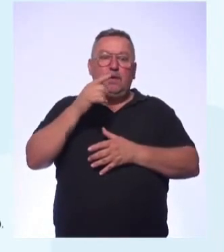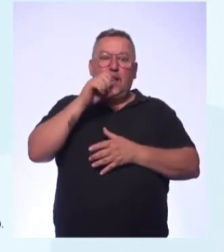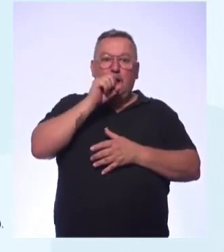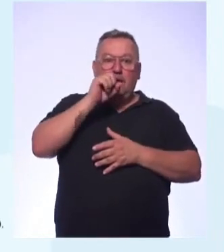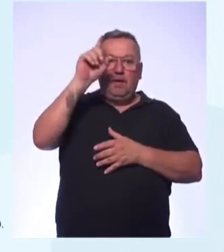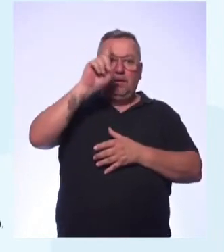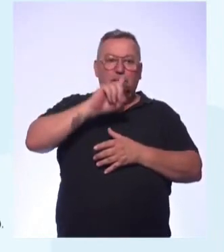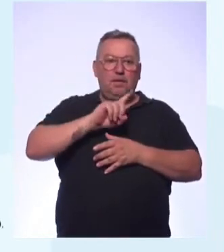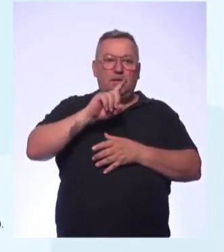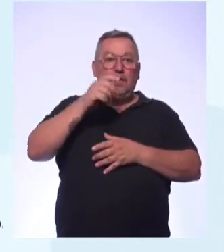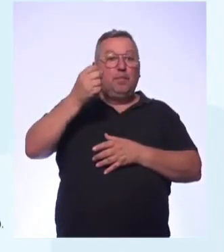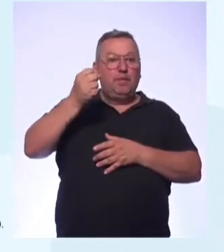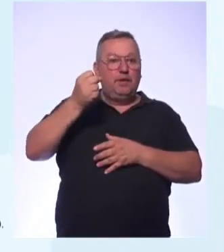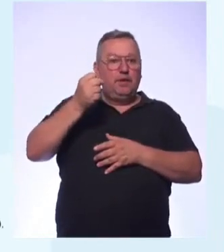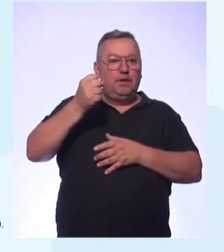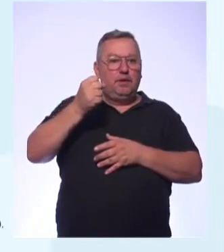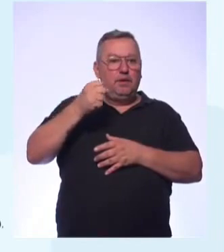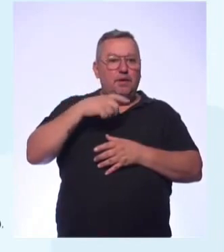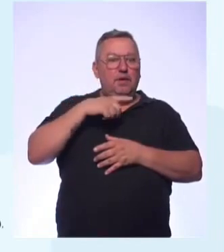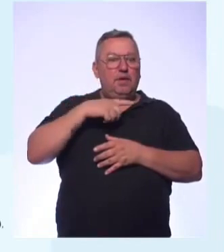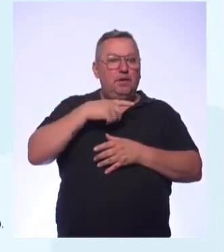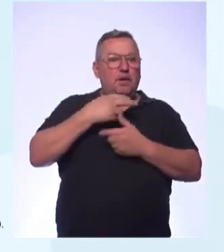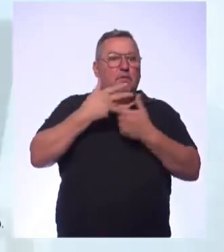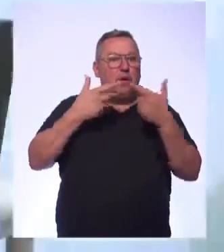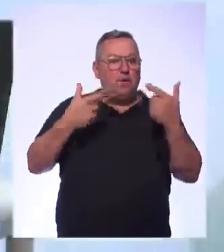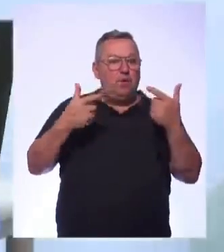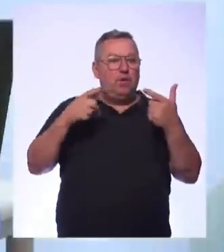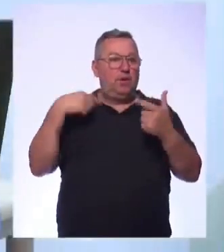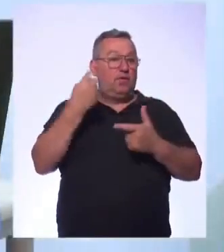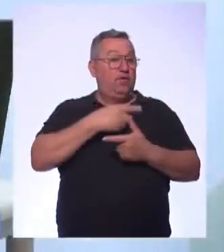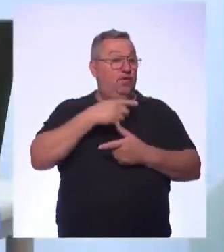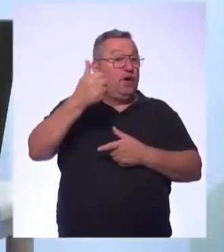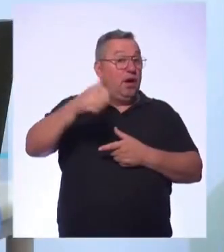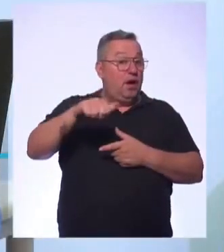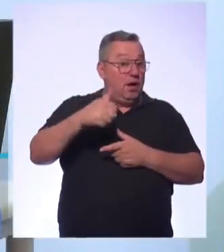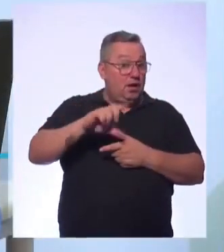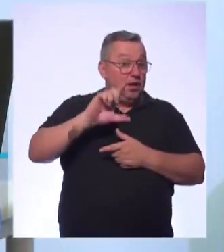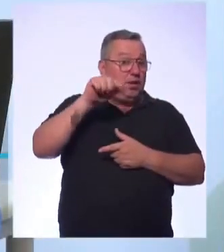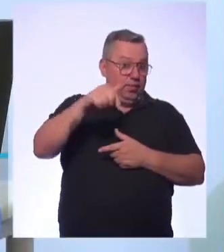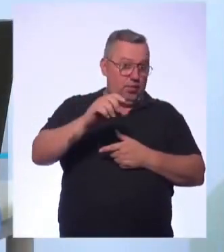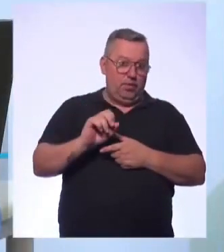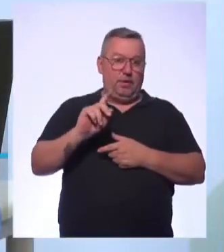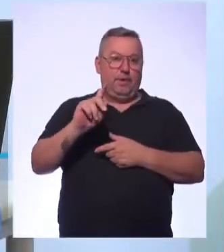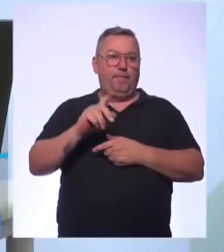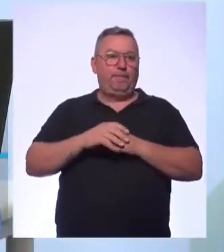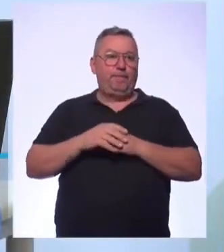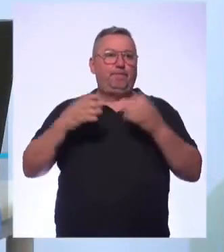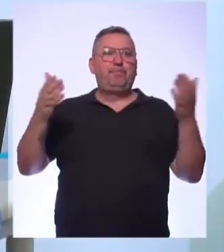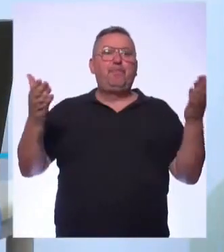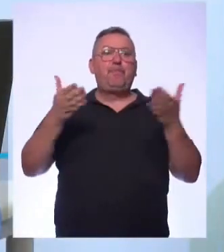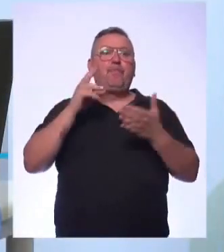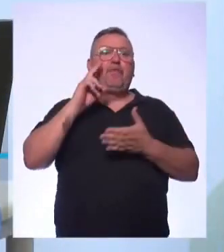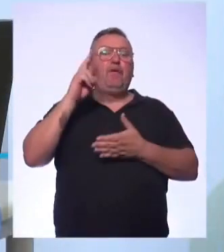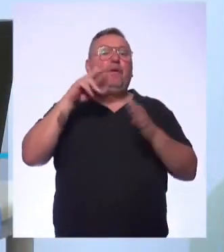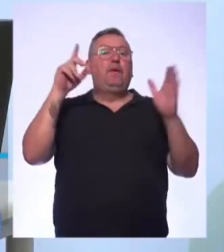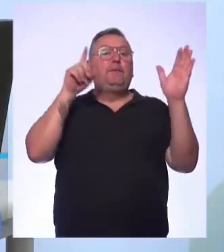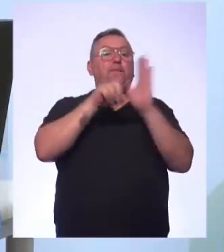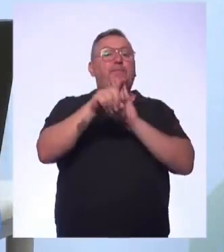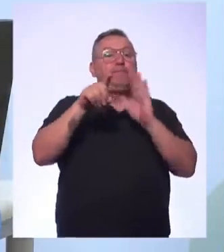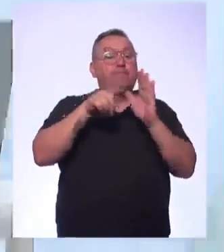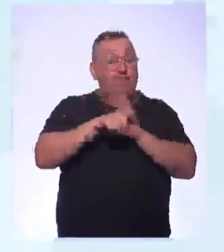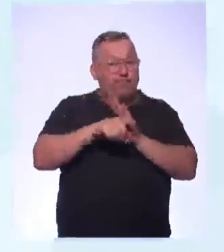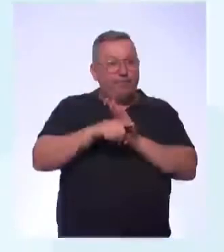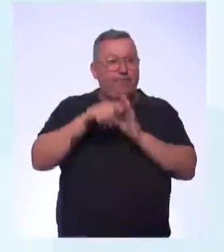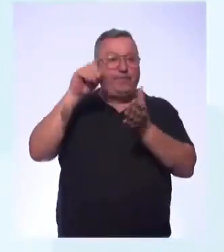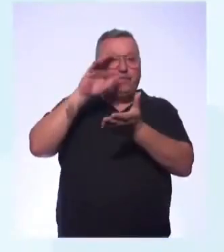laranja, amarela e branca. Então, tem uma predominância de uma cor que a gente vai analisar mais para frente, certo? Então, agora vamos lá para as questões.